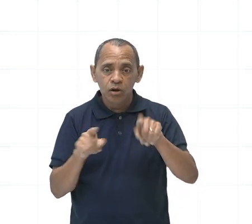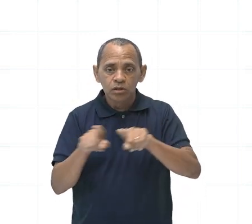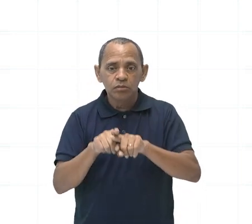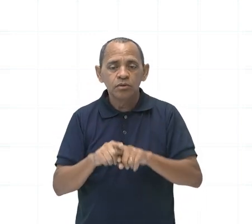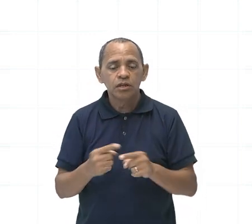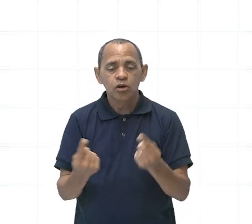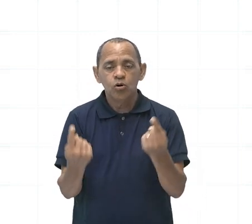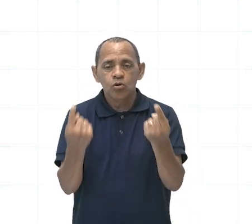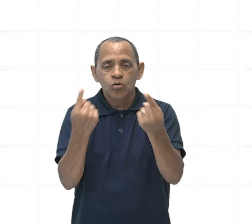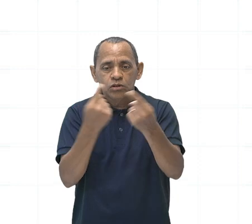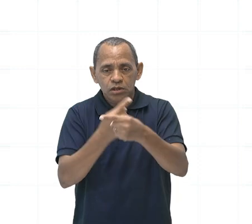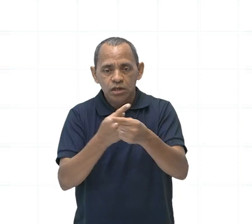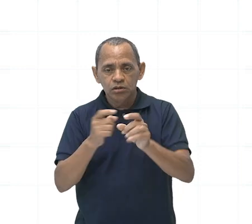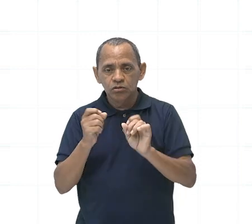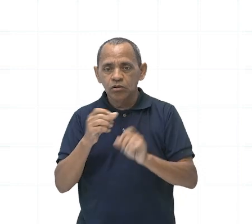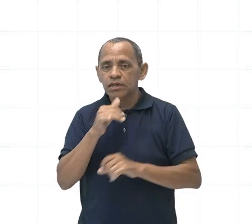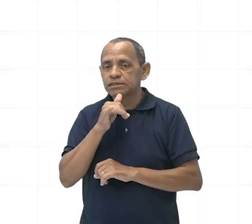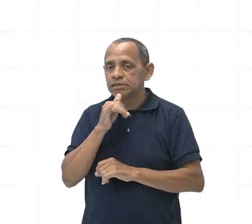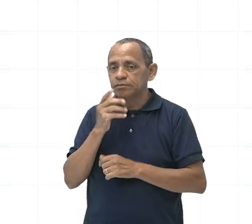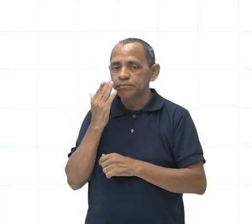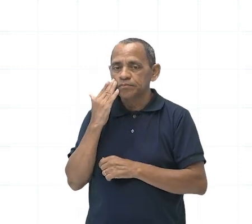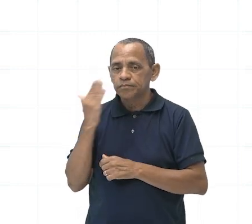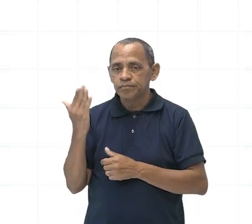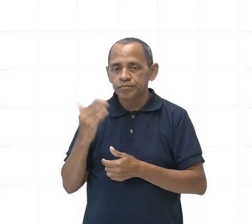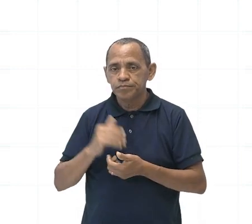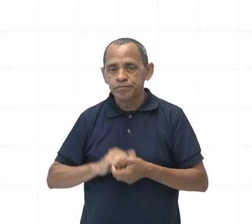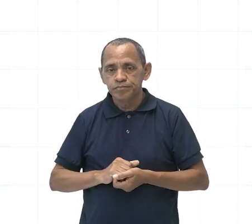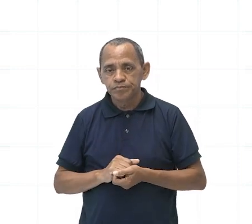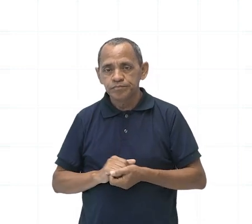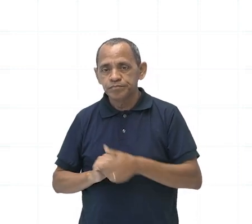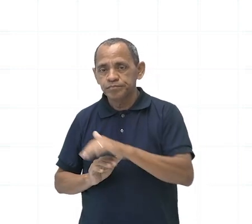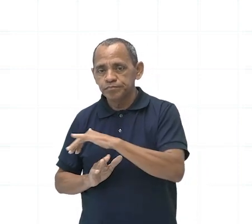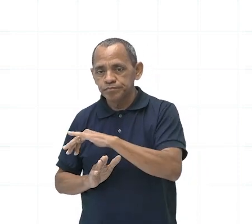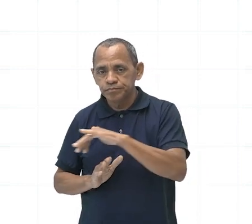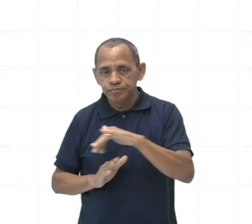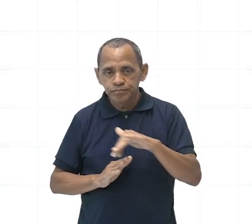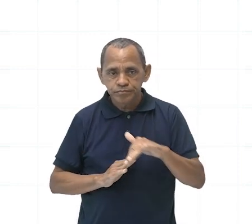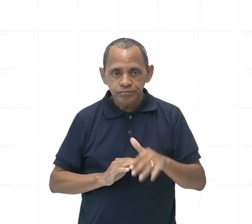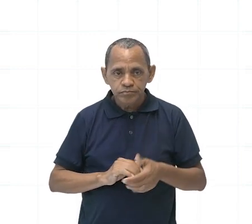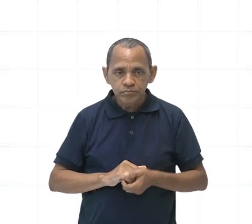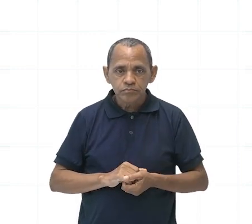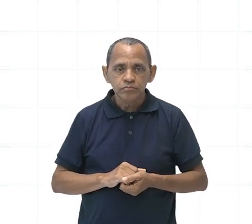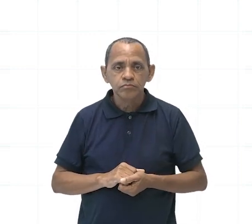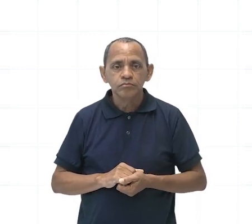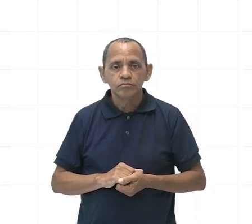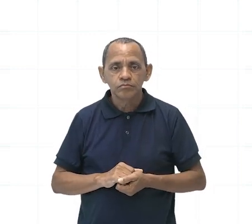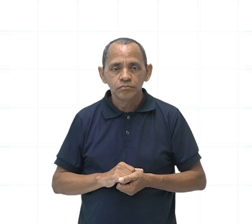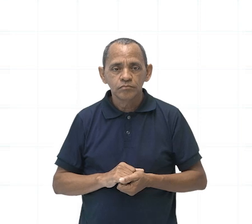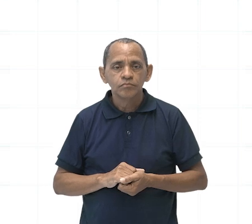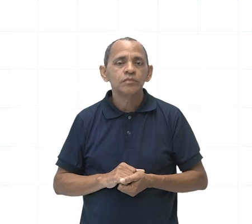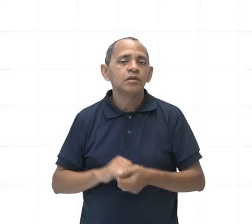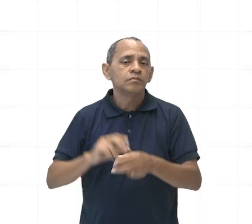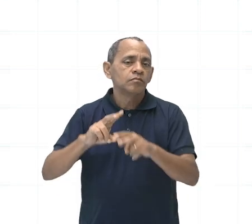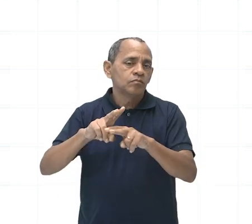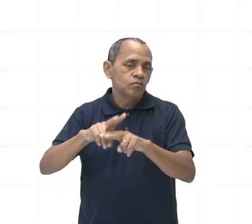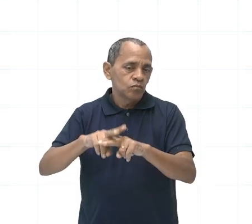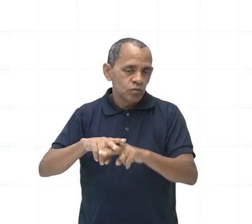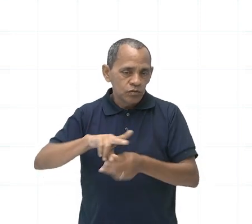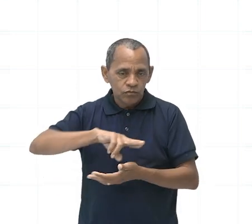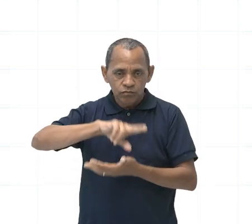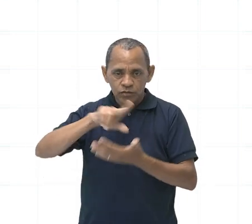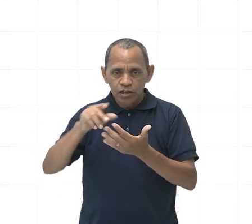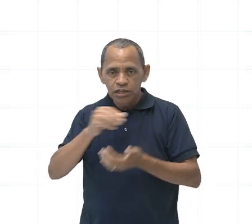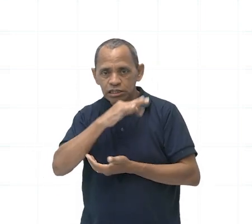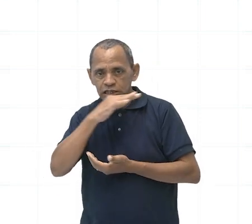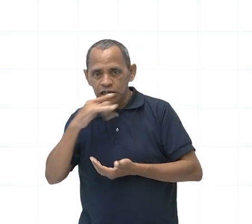de oposição neste caso aí, tá bom? Como exemplo, vamos avançar um só. Temos o seguinte exemplo: